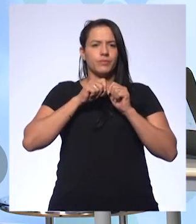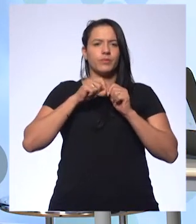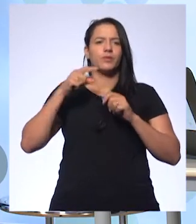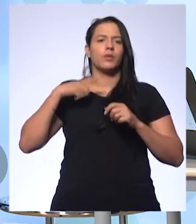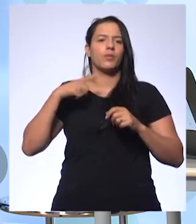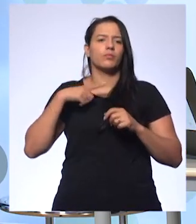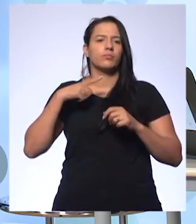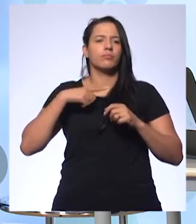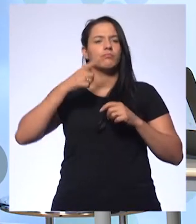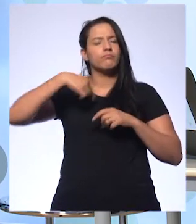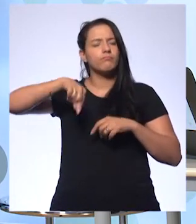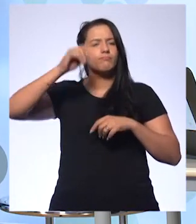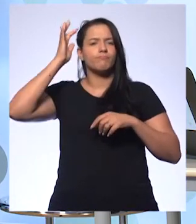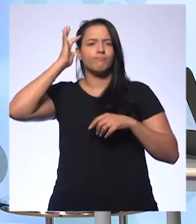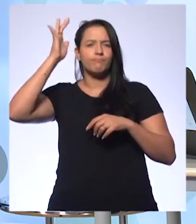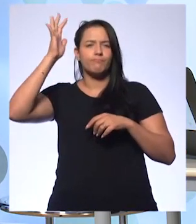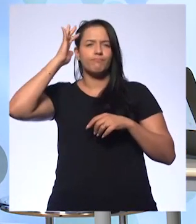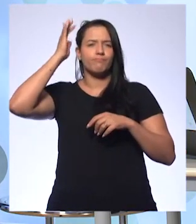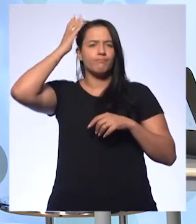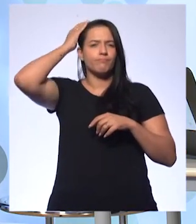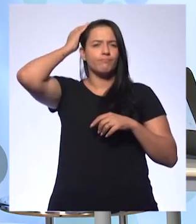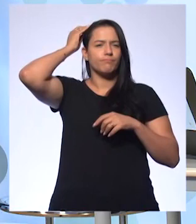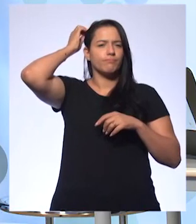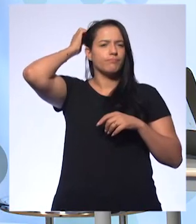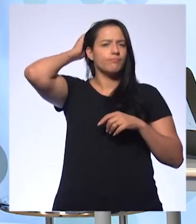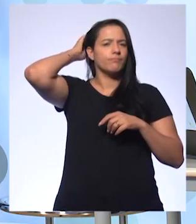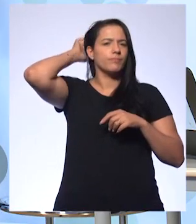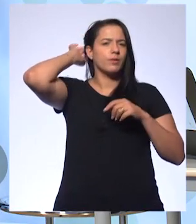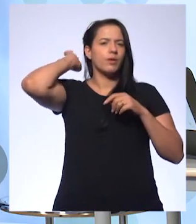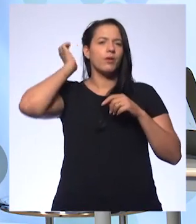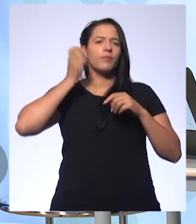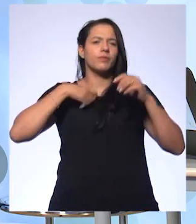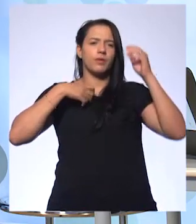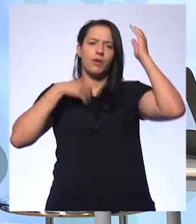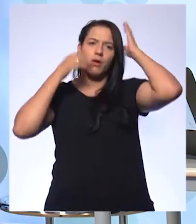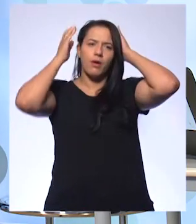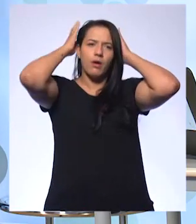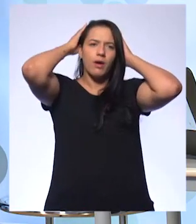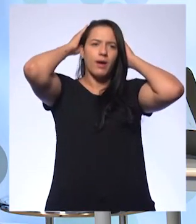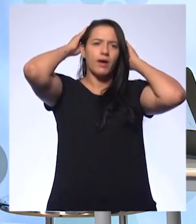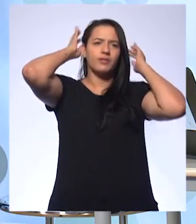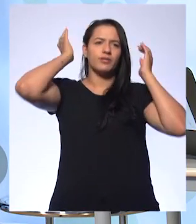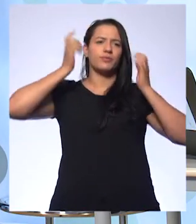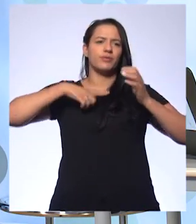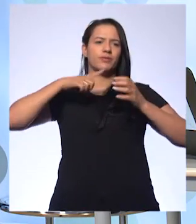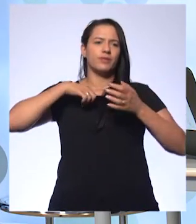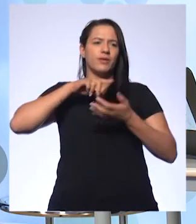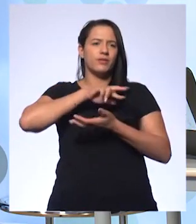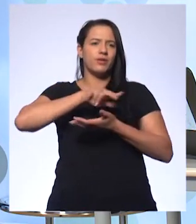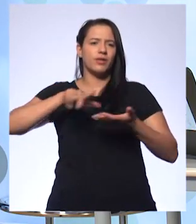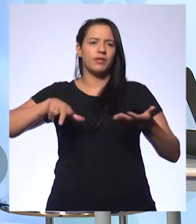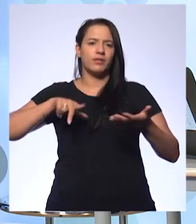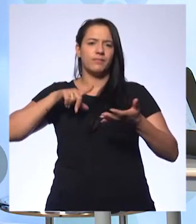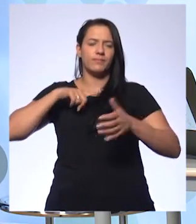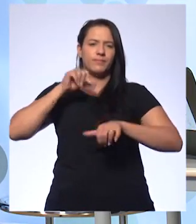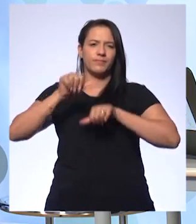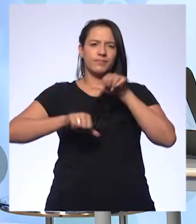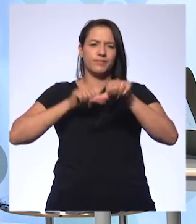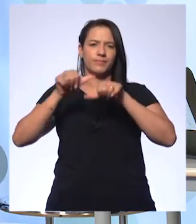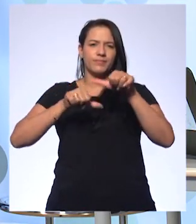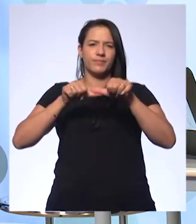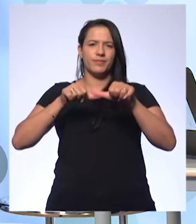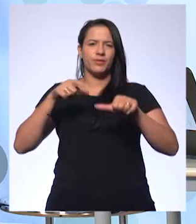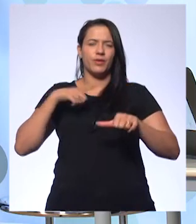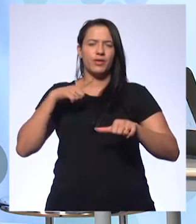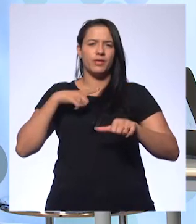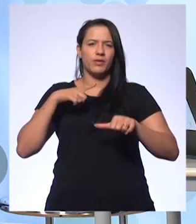com consciência essa água, claro, continua o processo, a gente vai continuar descartando essa água. Mas vai ter